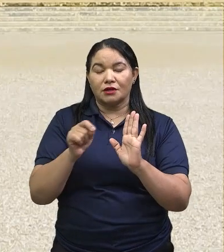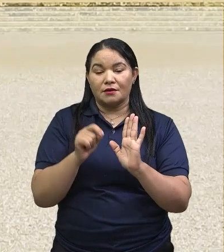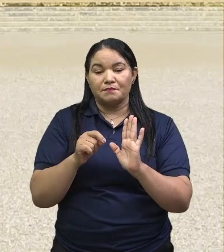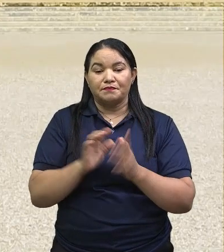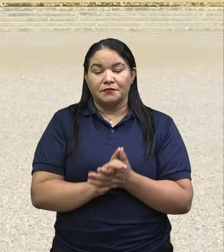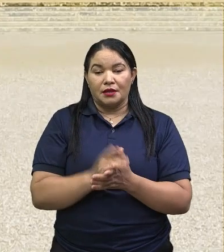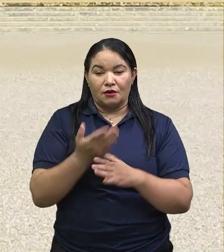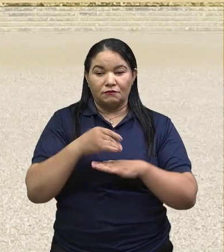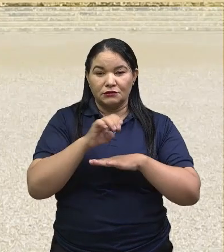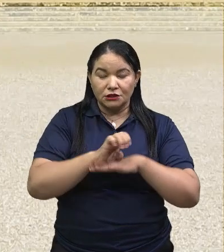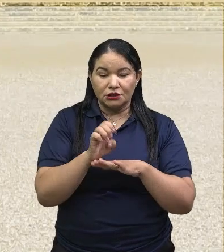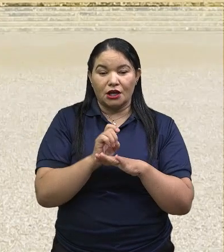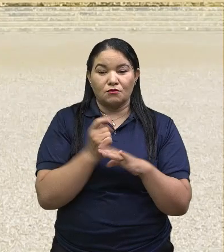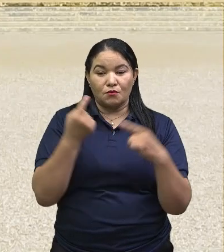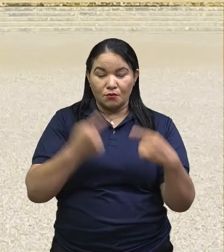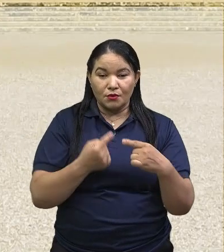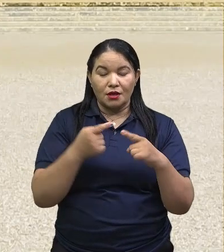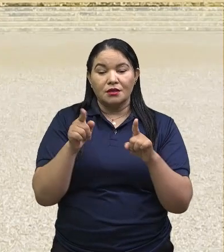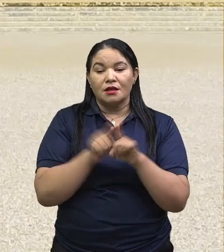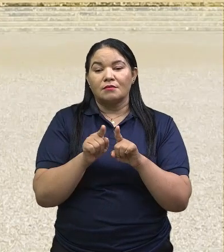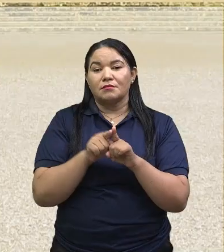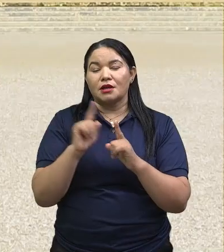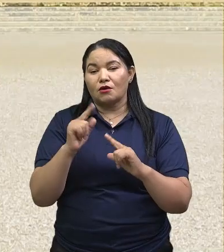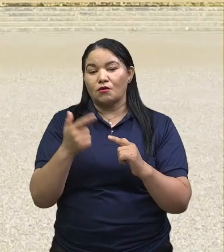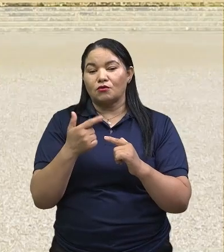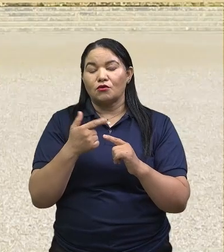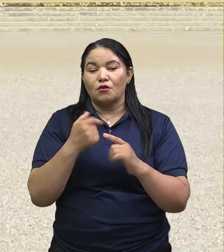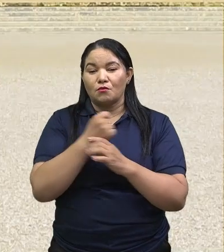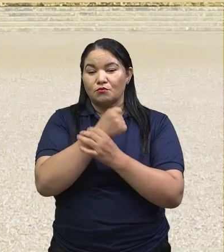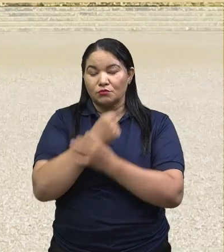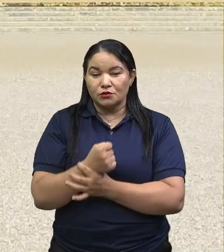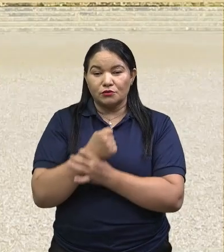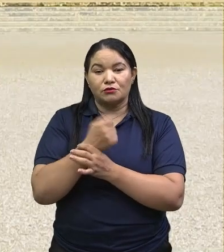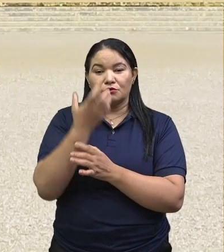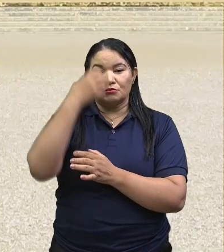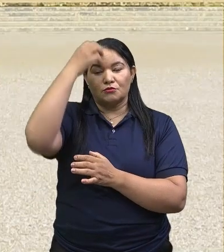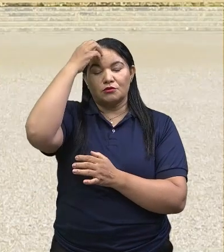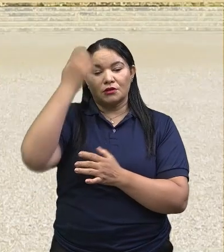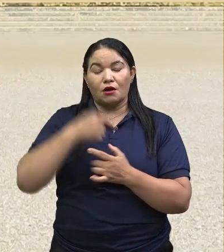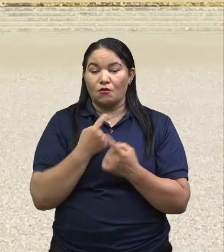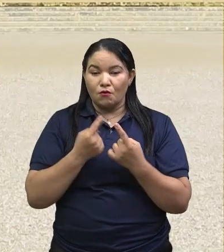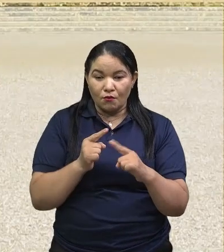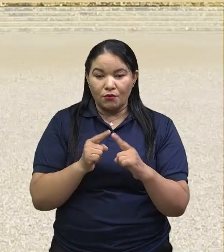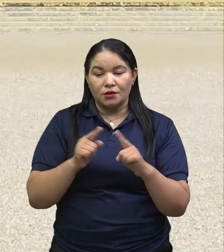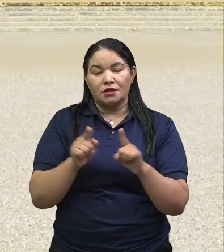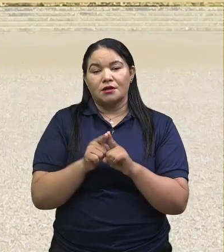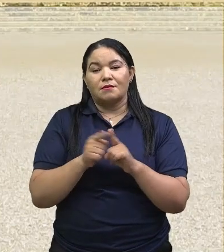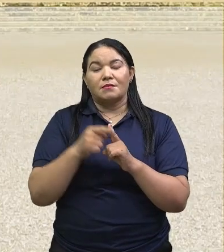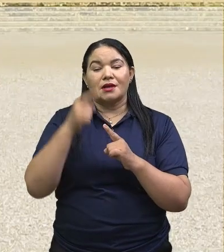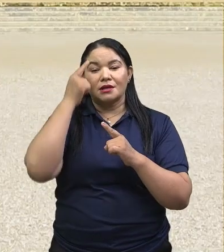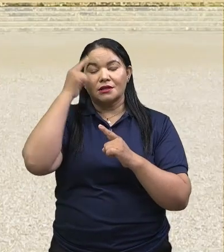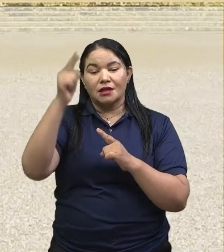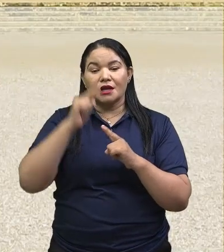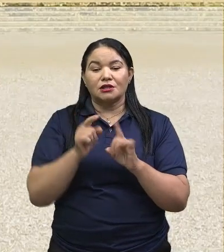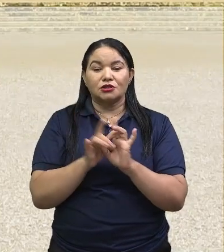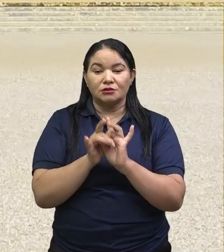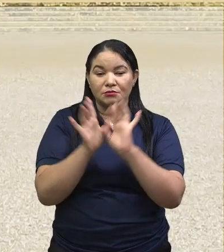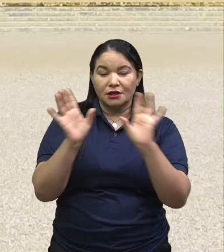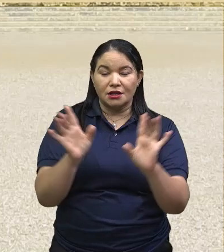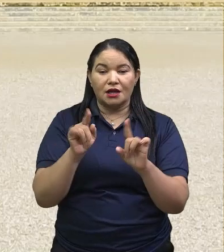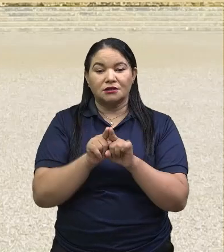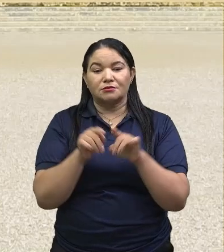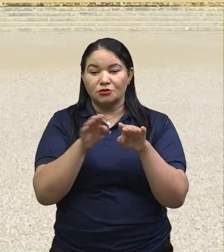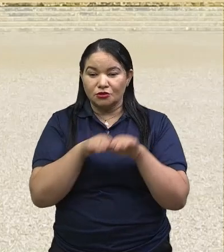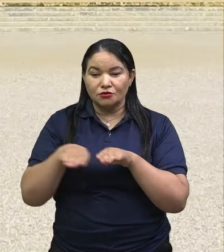quo, ele vai se colocar contra o absolutismo monárquico, vai trazer ideias de liberdade, de igualdade